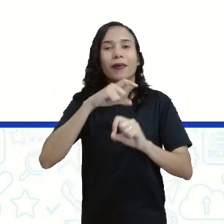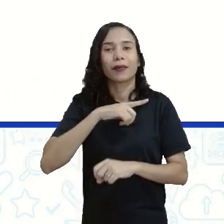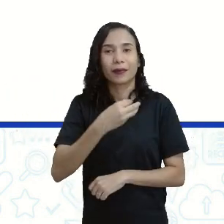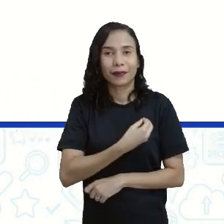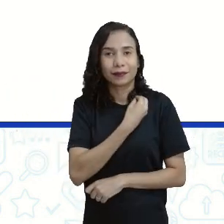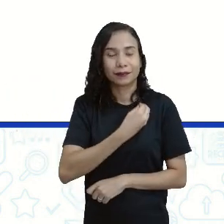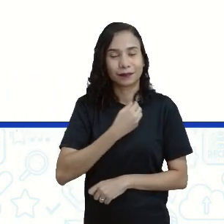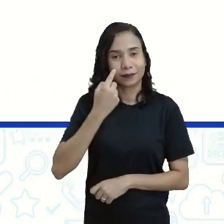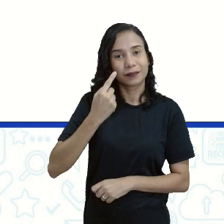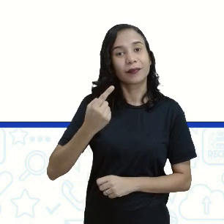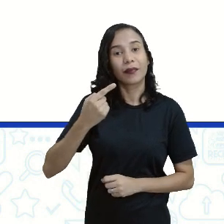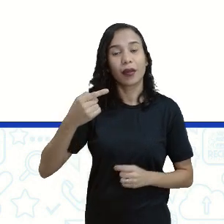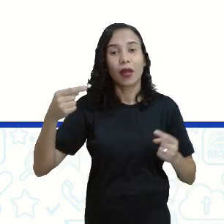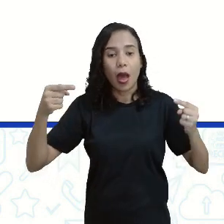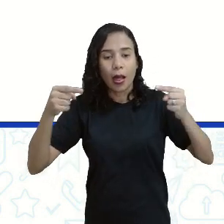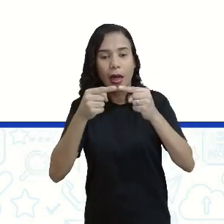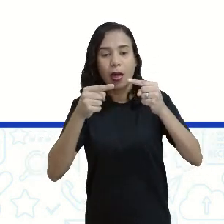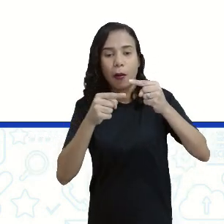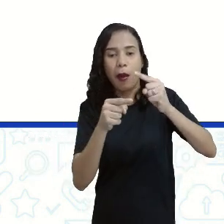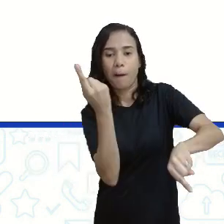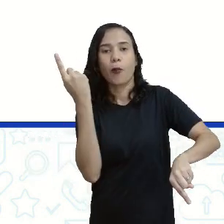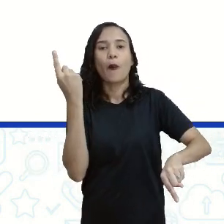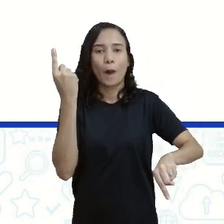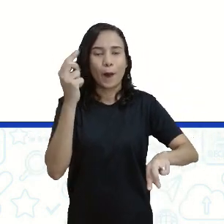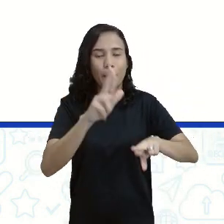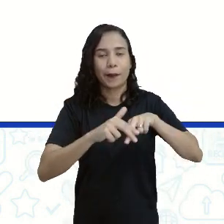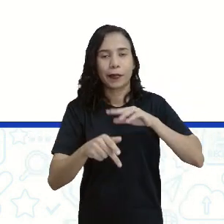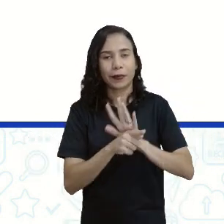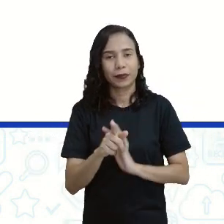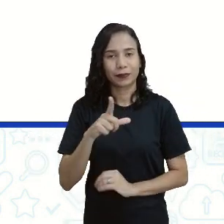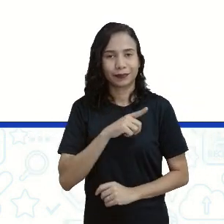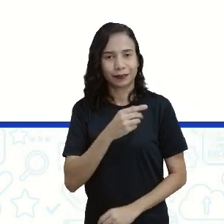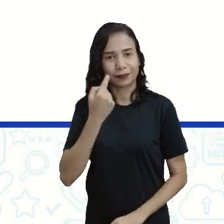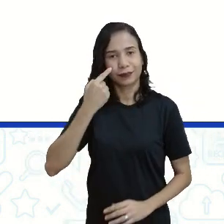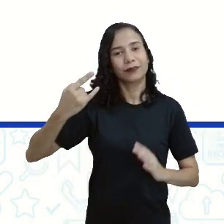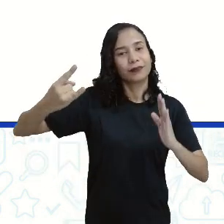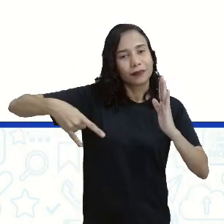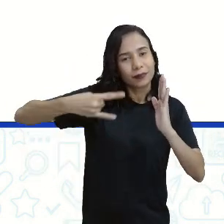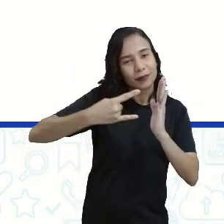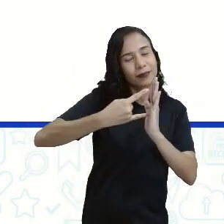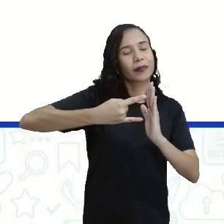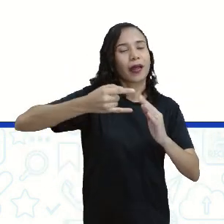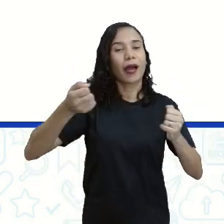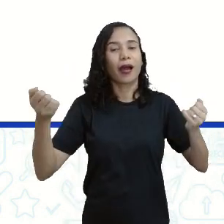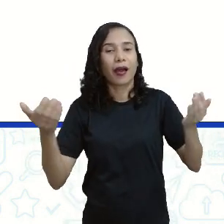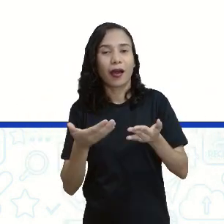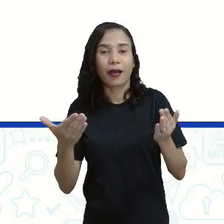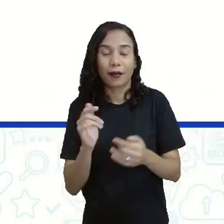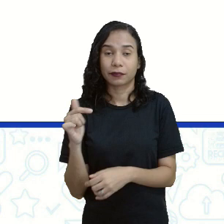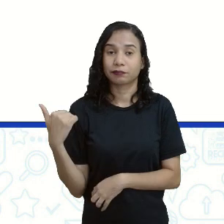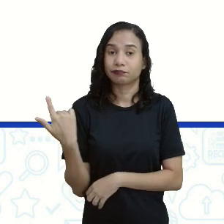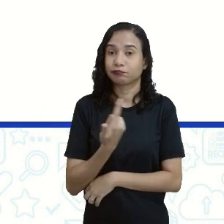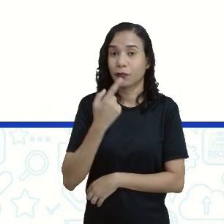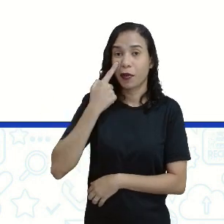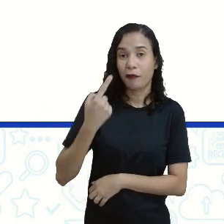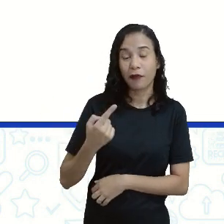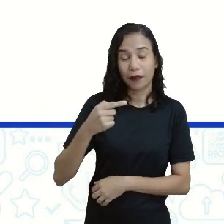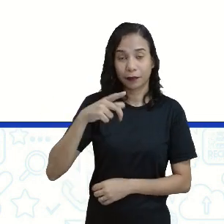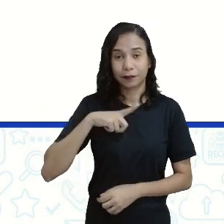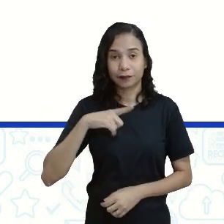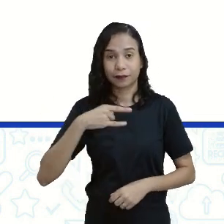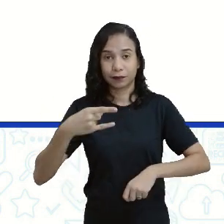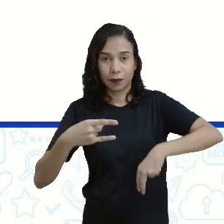a atração e a repulsão, né, entre esses ímãs, né. Aí a gente tá vendo polo